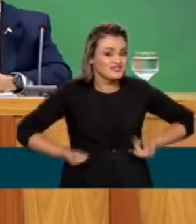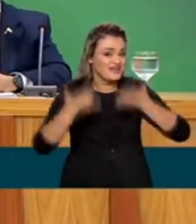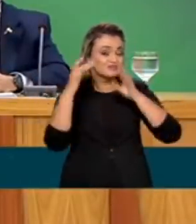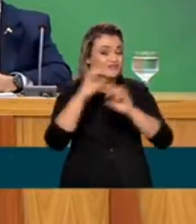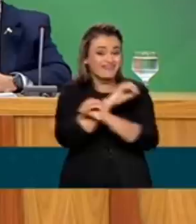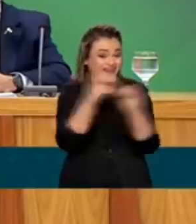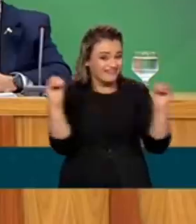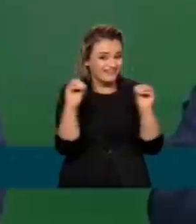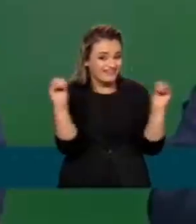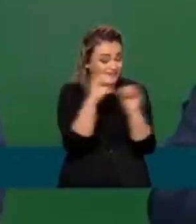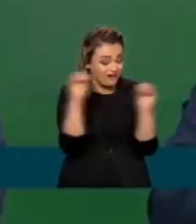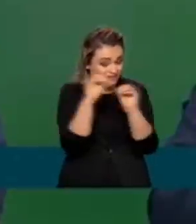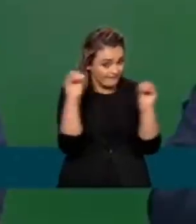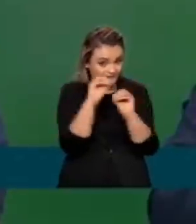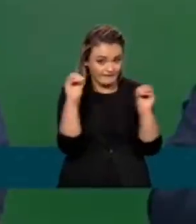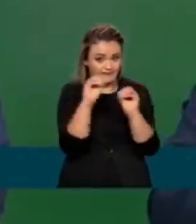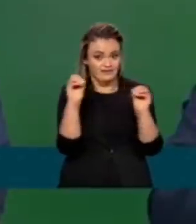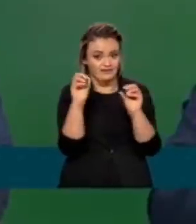da Saúde.